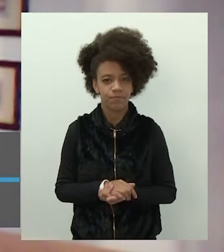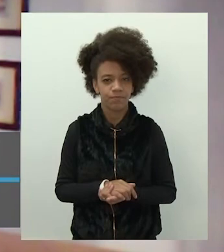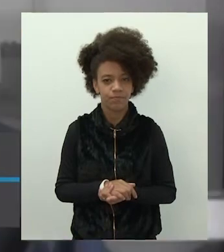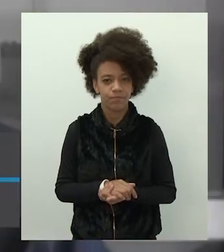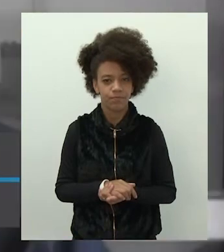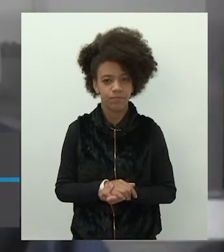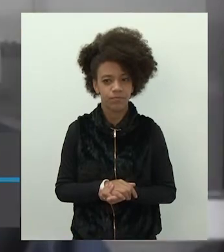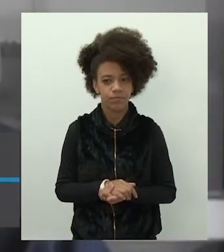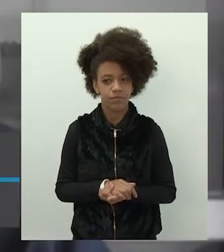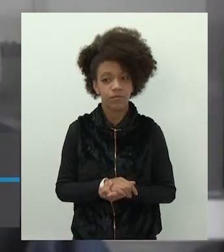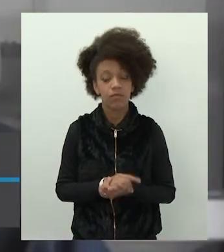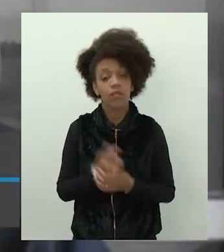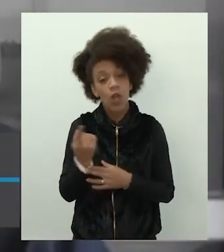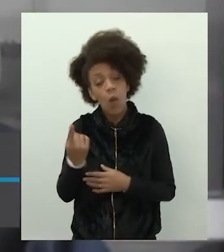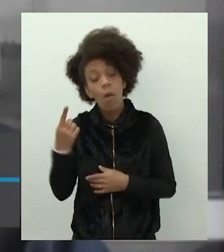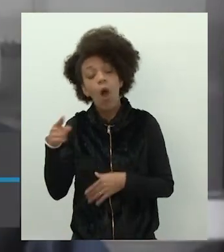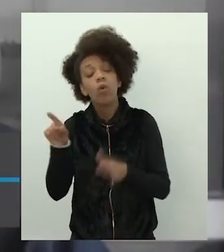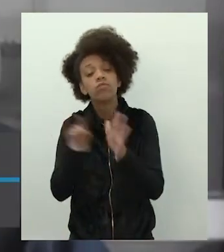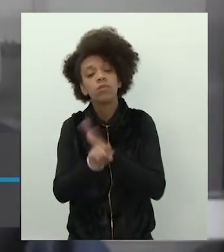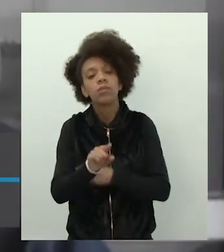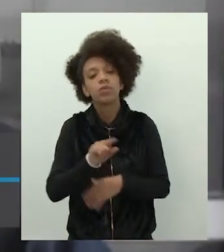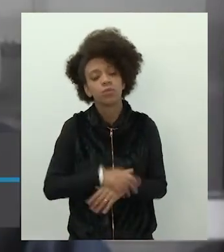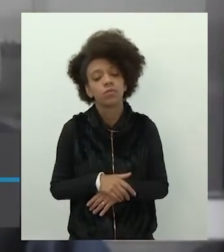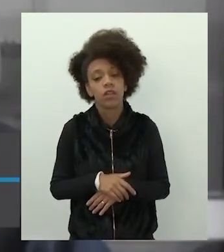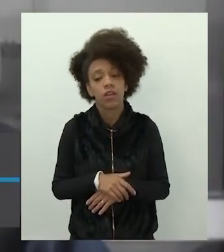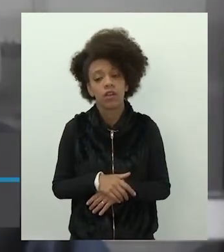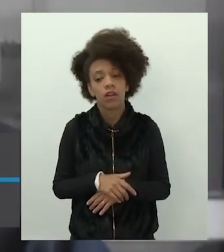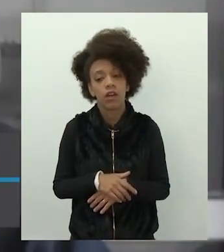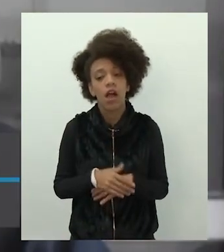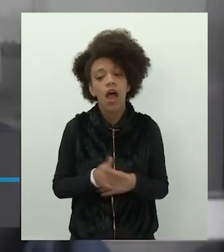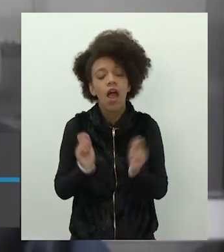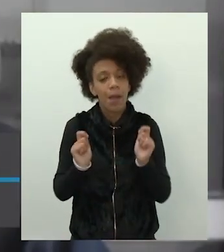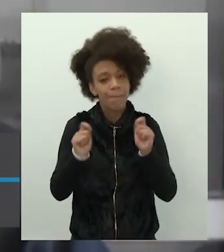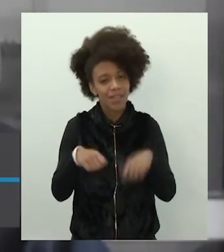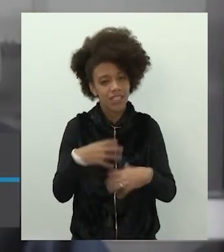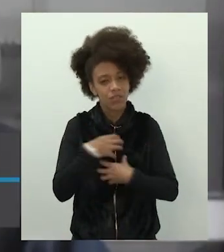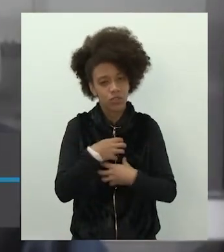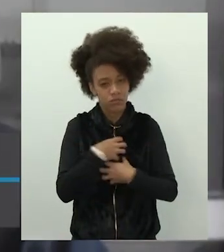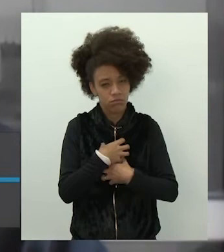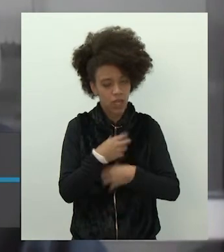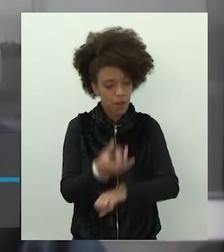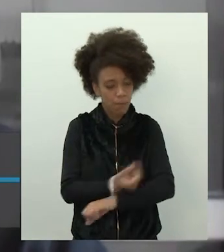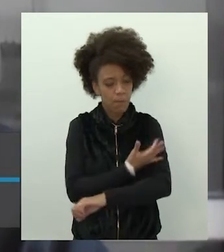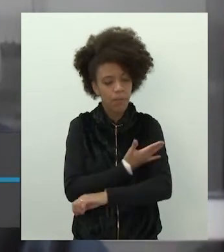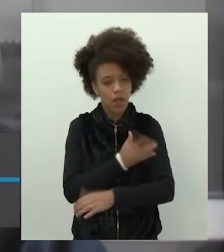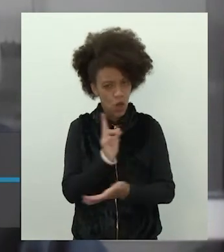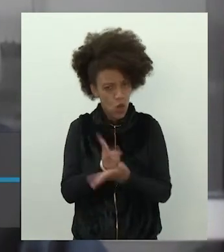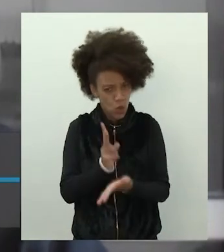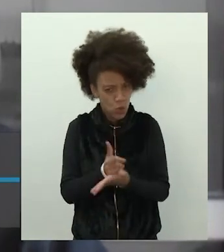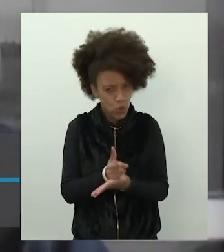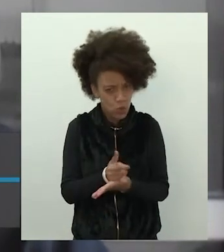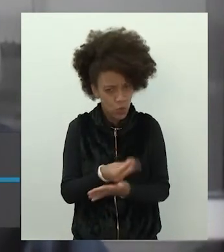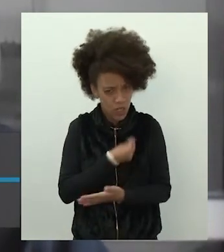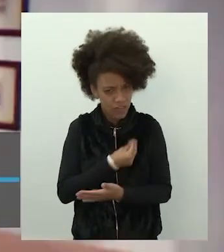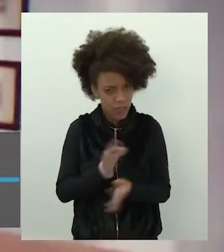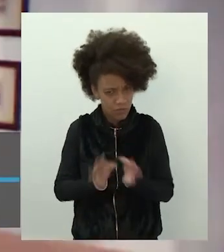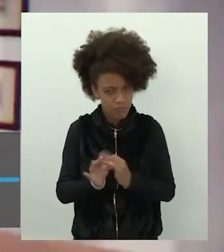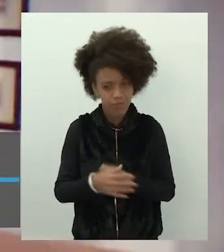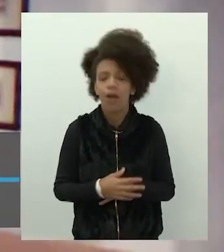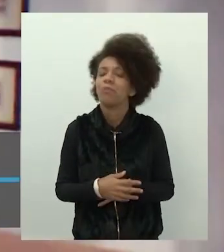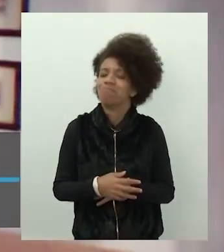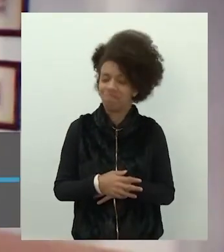Nesta direção, eu tenho uma outra também, tem relação. A capacidade de sentir sentimentos permanece ao longo da vida? Opa!